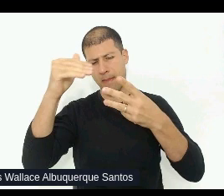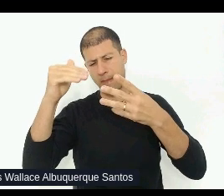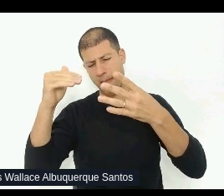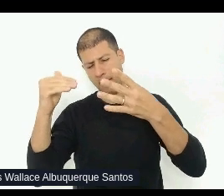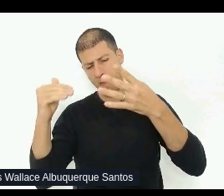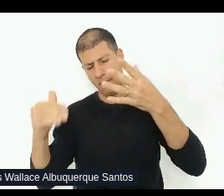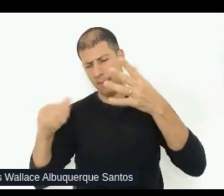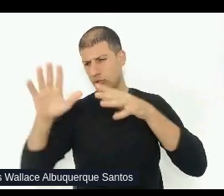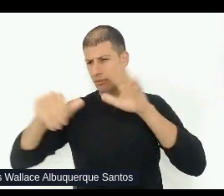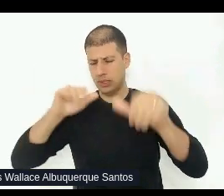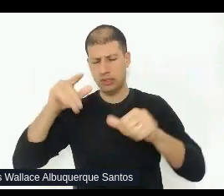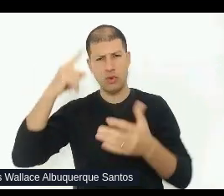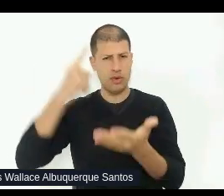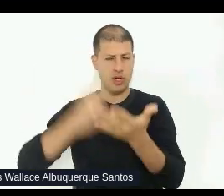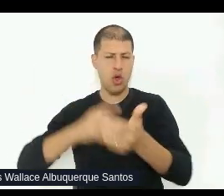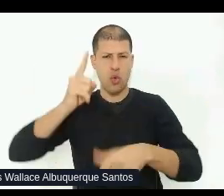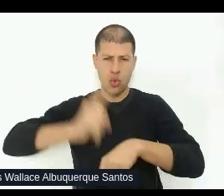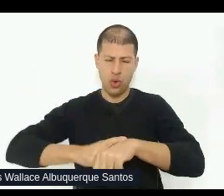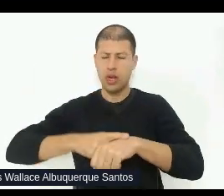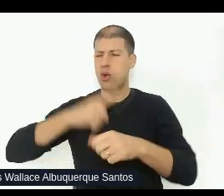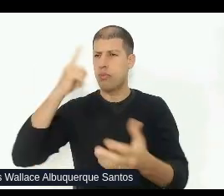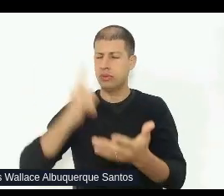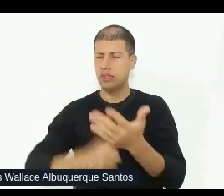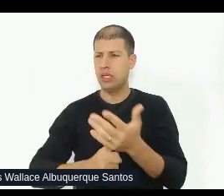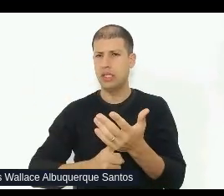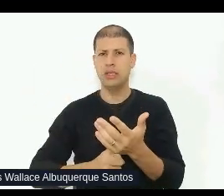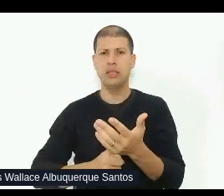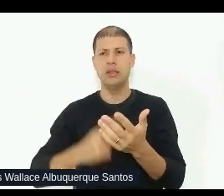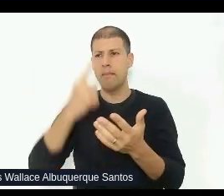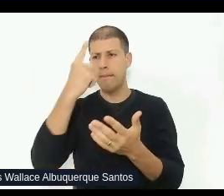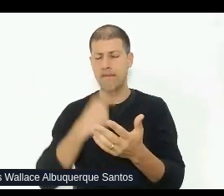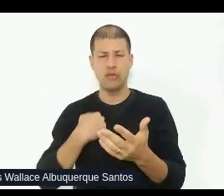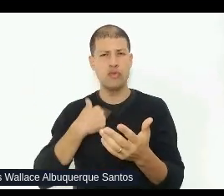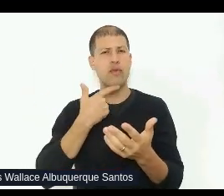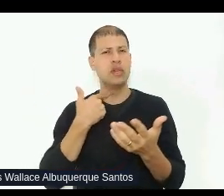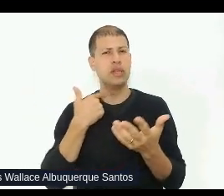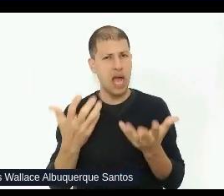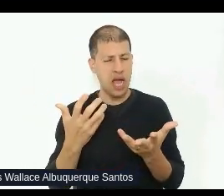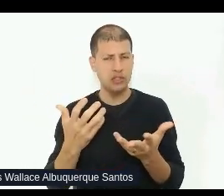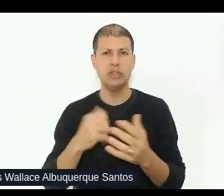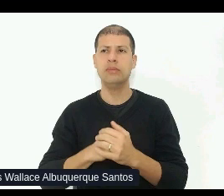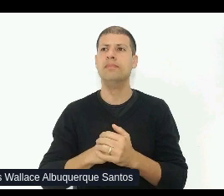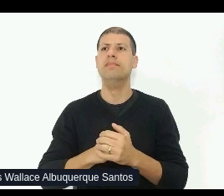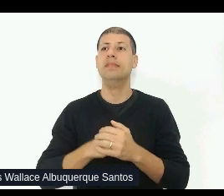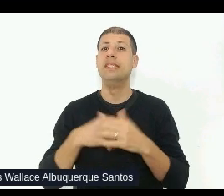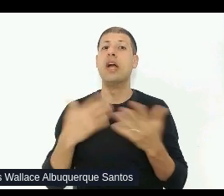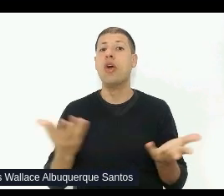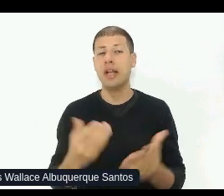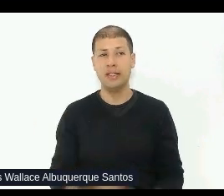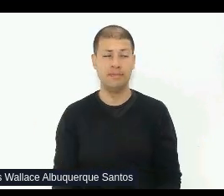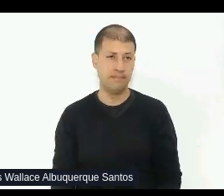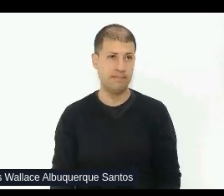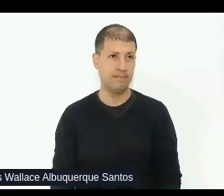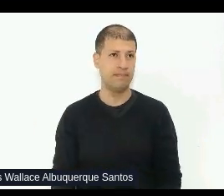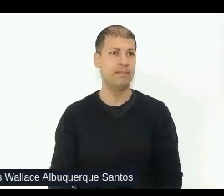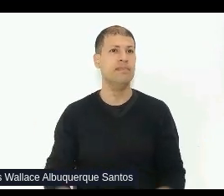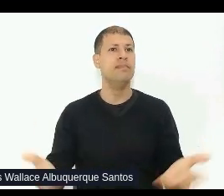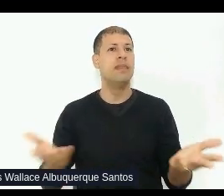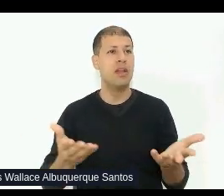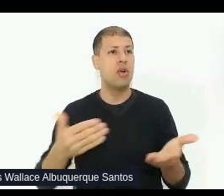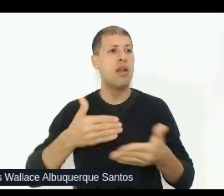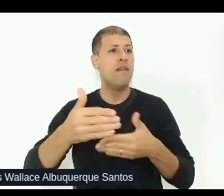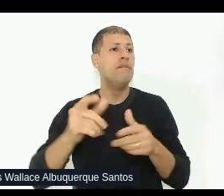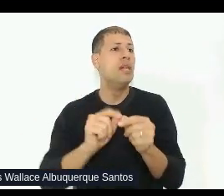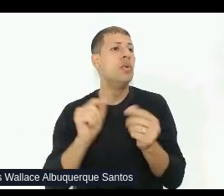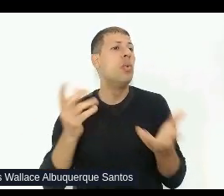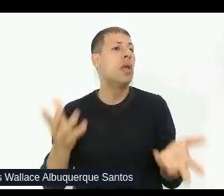consegui marcar o horário, consegui o perfil que eu queria. Mas e agora? A partir daí, o que eu faço? Como que eu vou